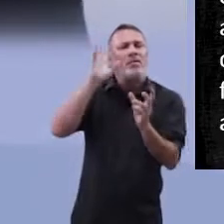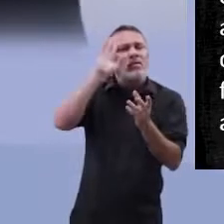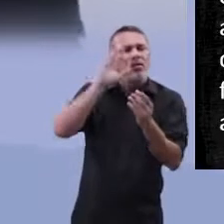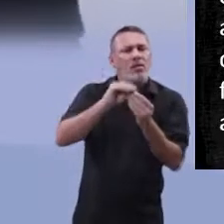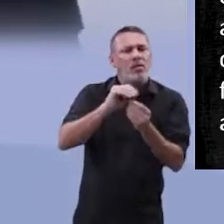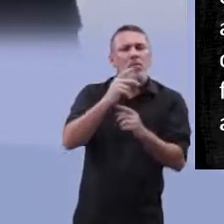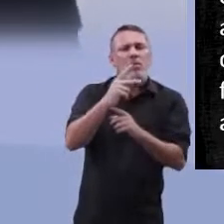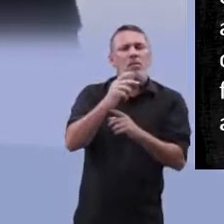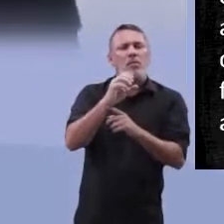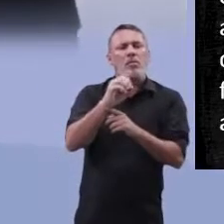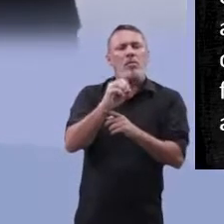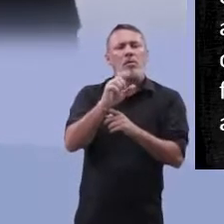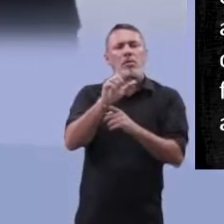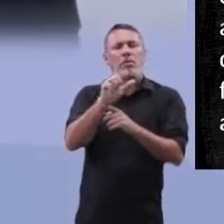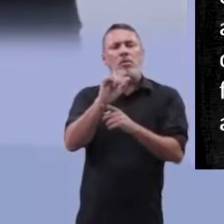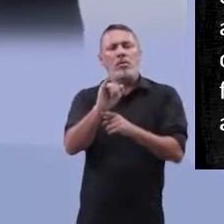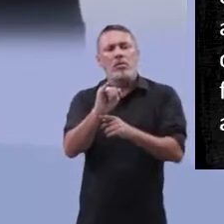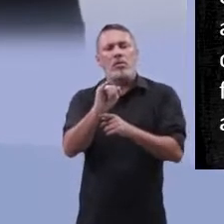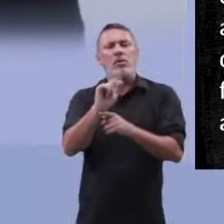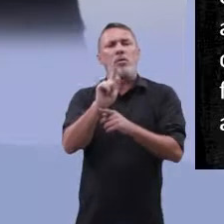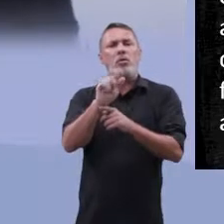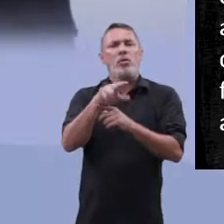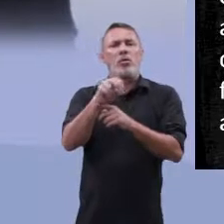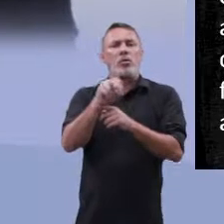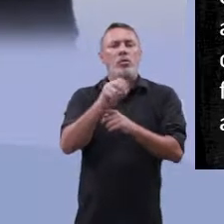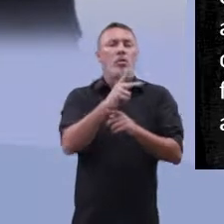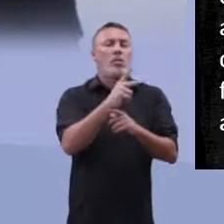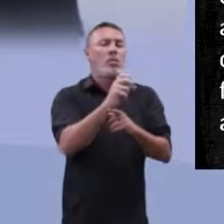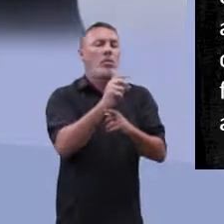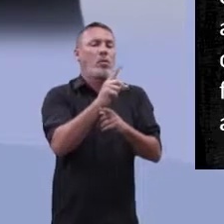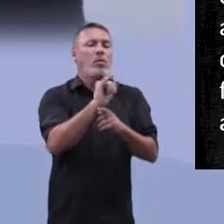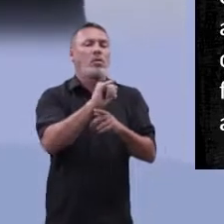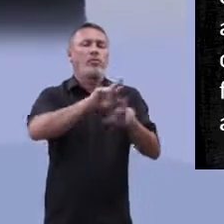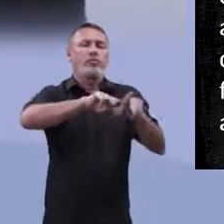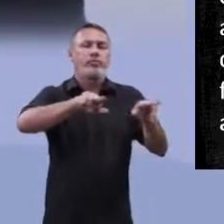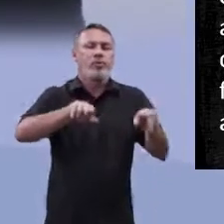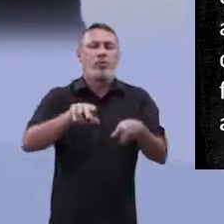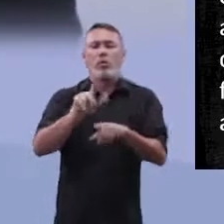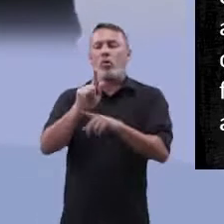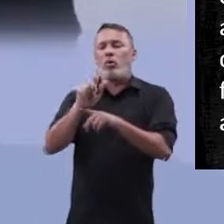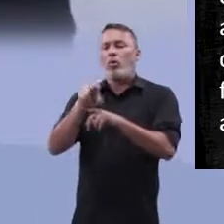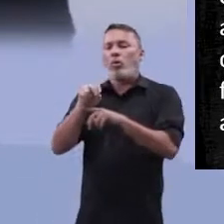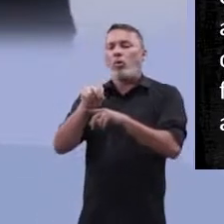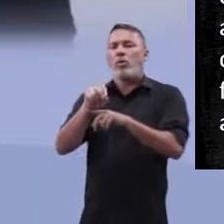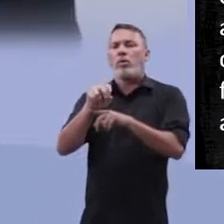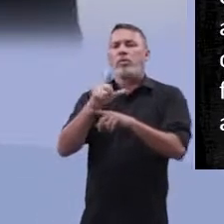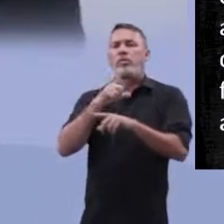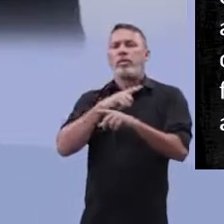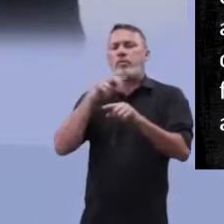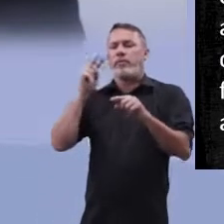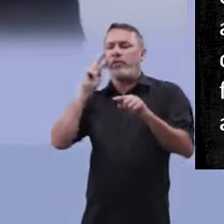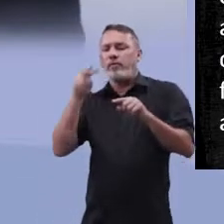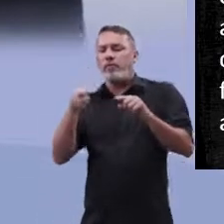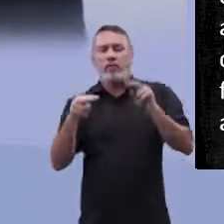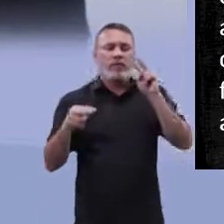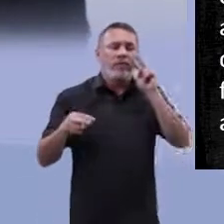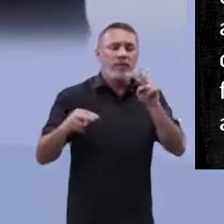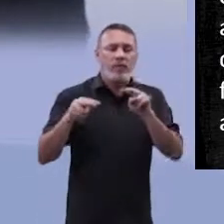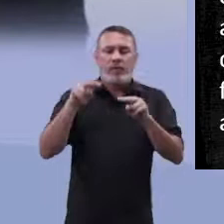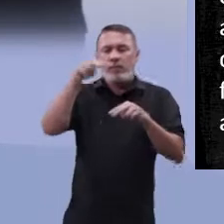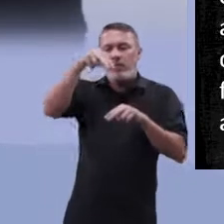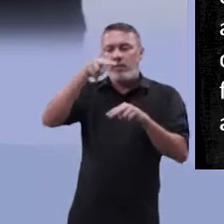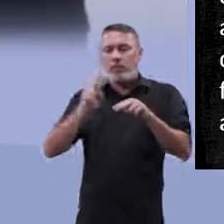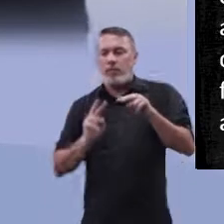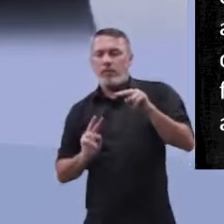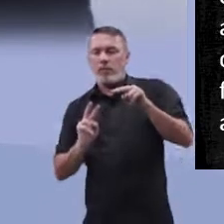palavra polígono trata disso. Poli, vários, gonos, ângulos. São figuras geométricas com